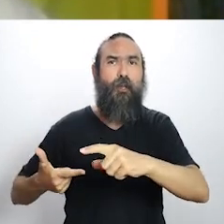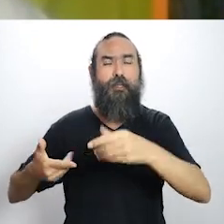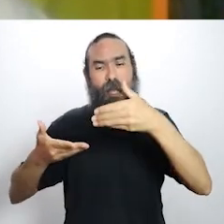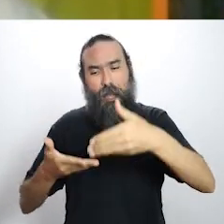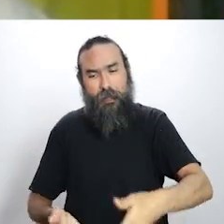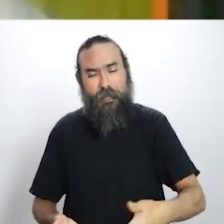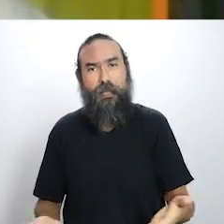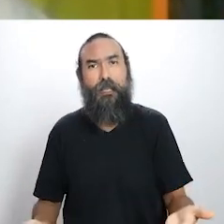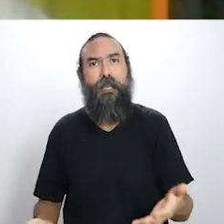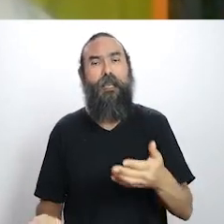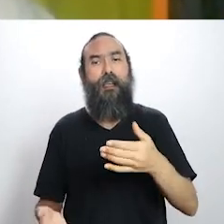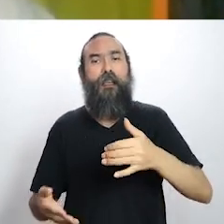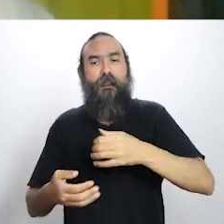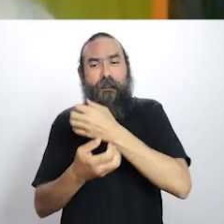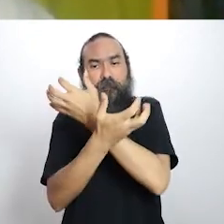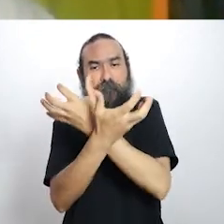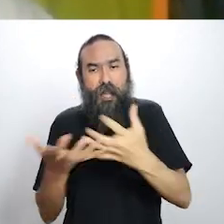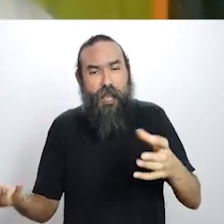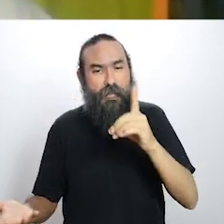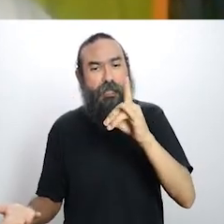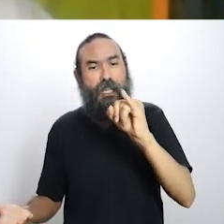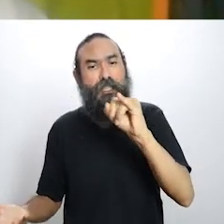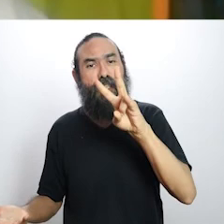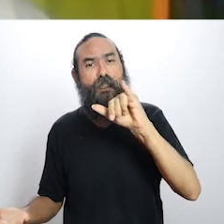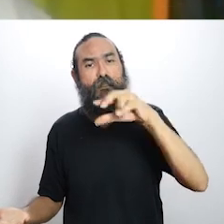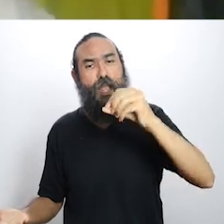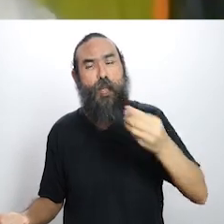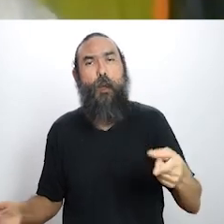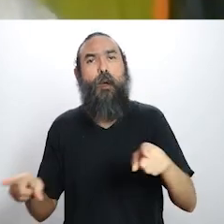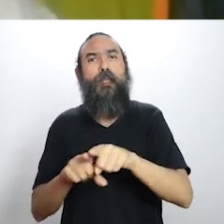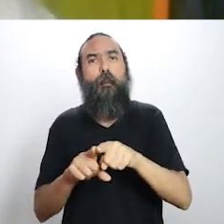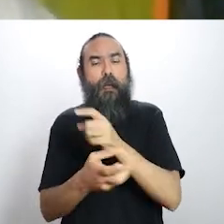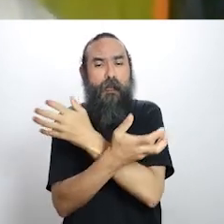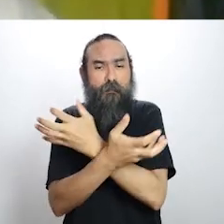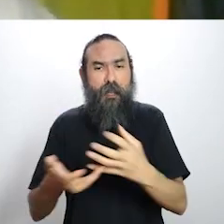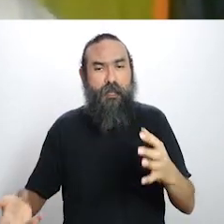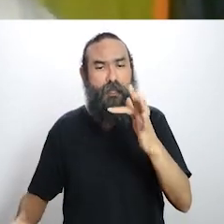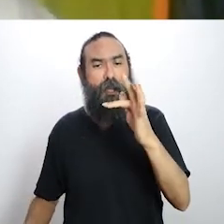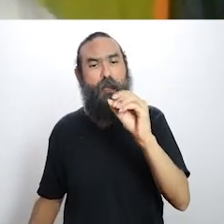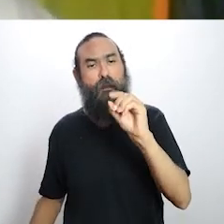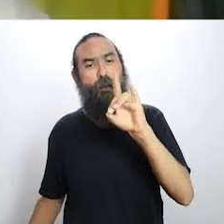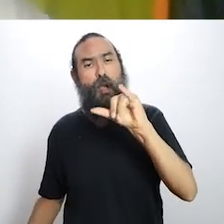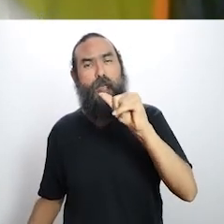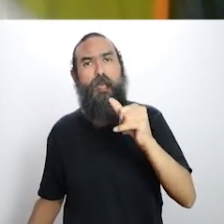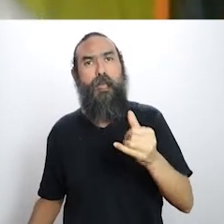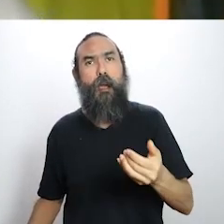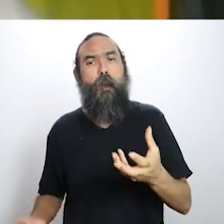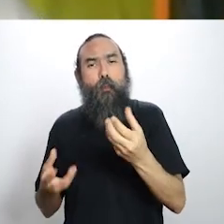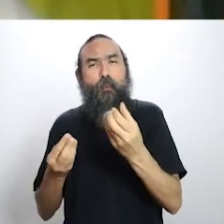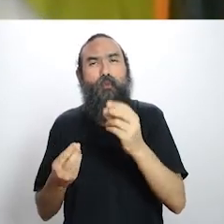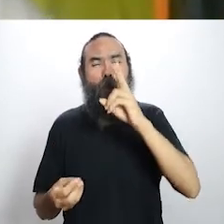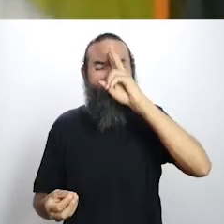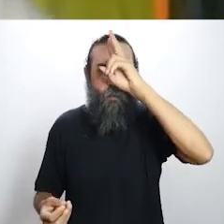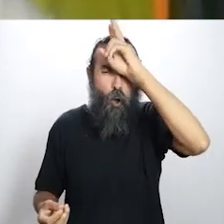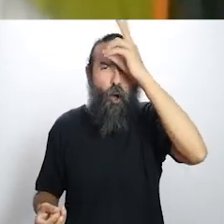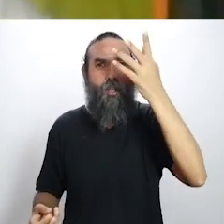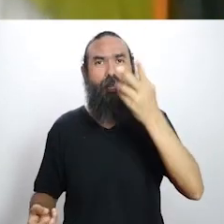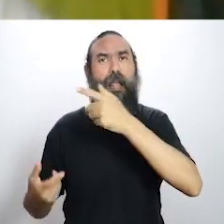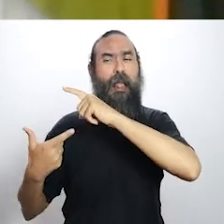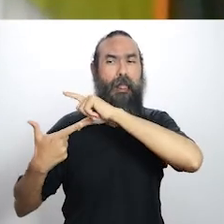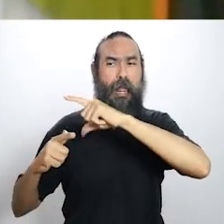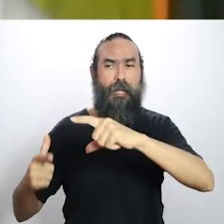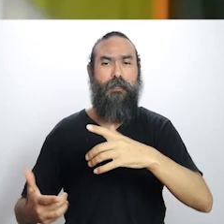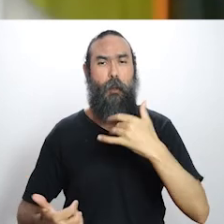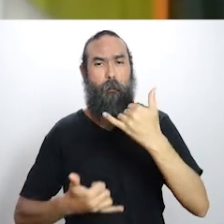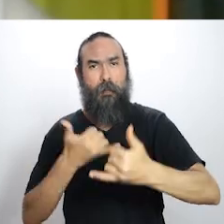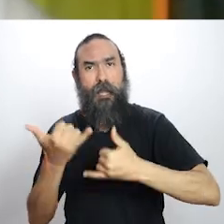muito forte, as folias são muito fortes, como uma tradição onde tem as brincadeiras, ainda onde